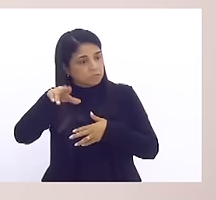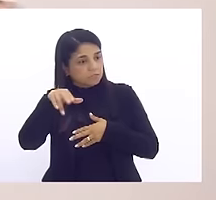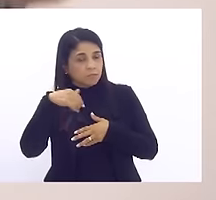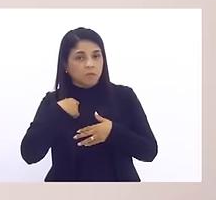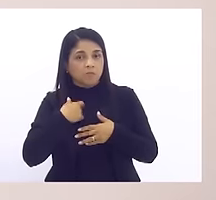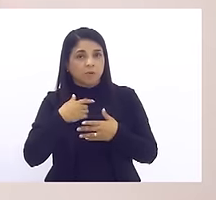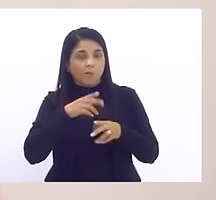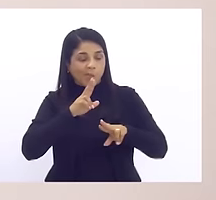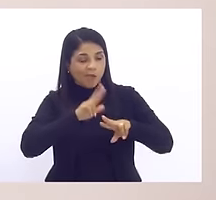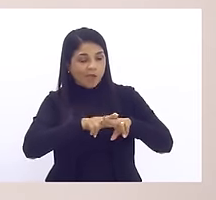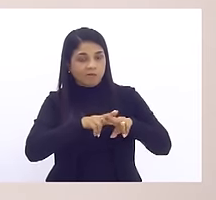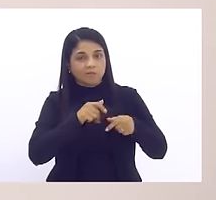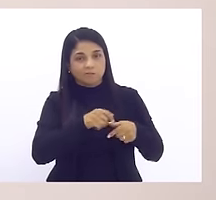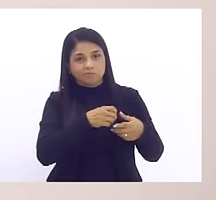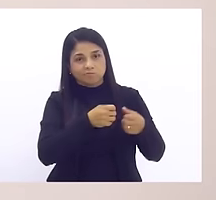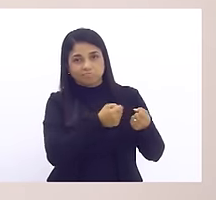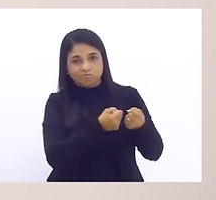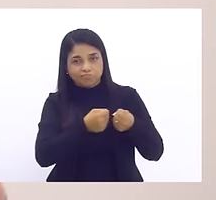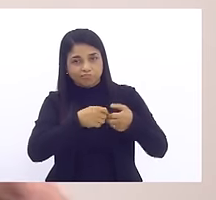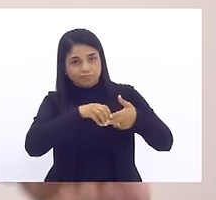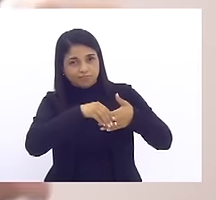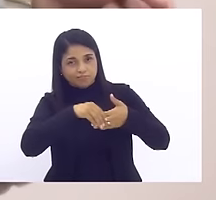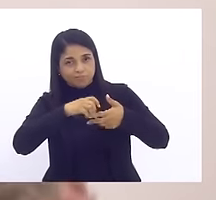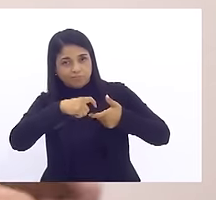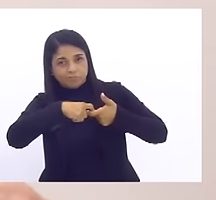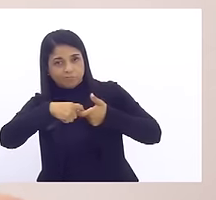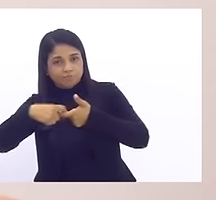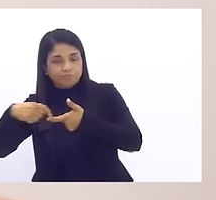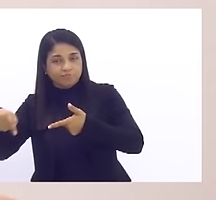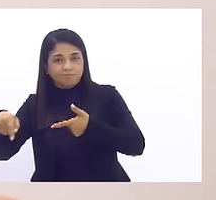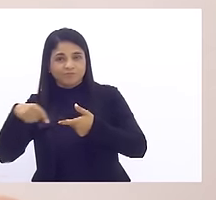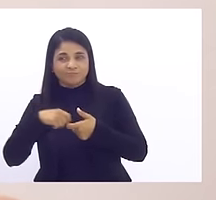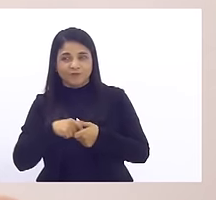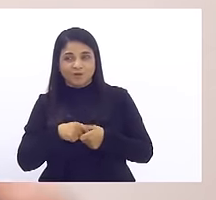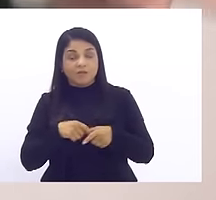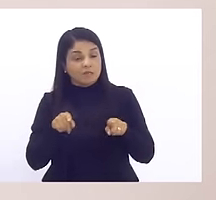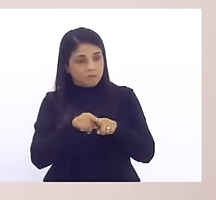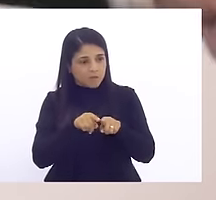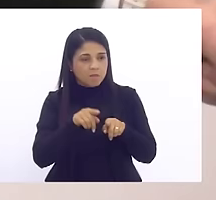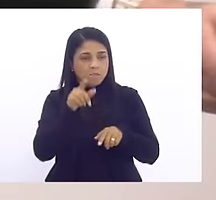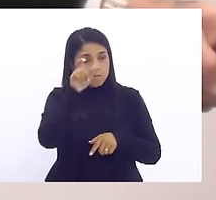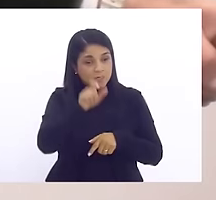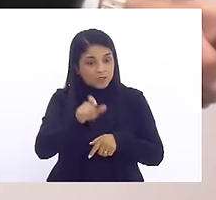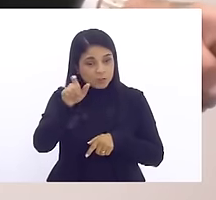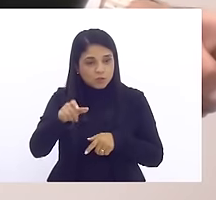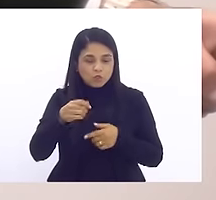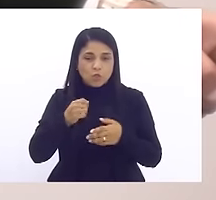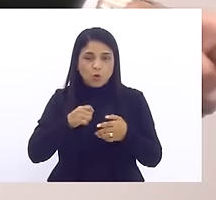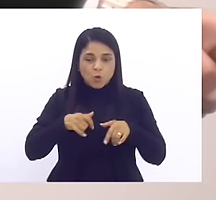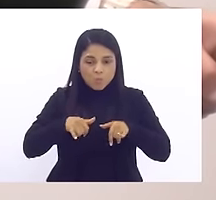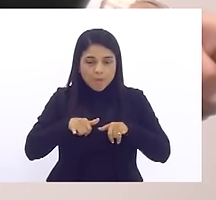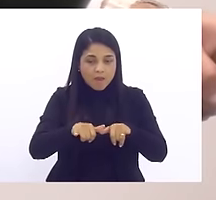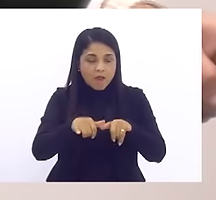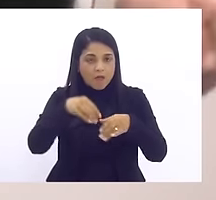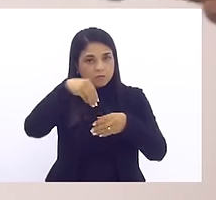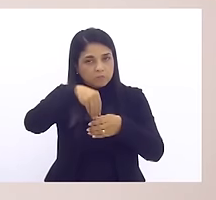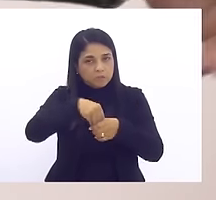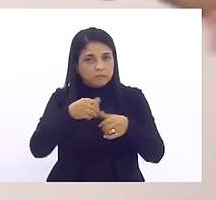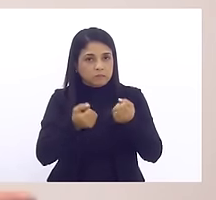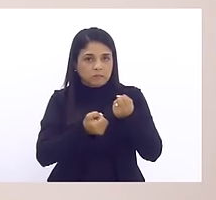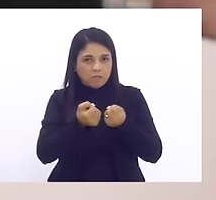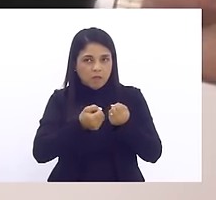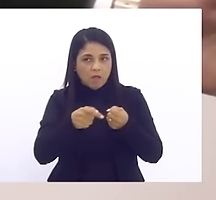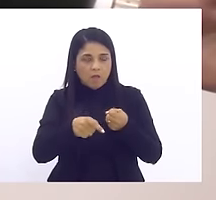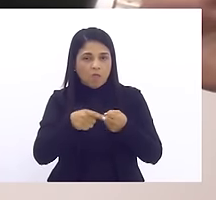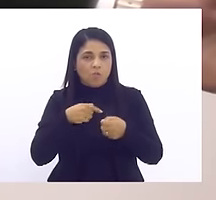E aí nós temos relatos Alan pessoas tirando compras de dentro do carro pessoas chegando em equipamento de trabalho fotos